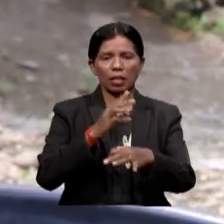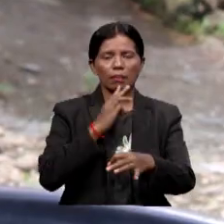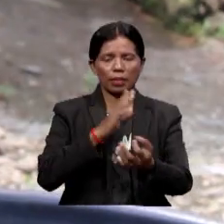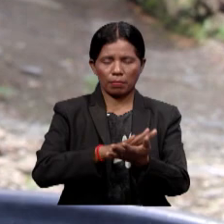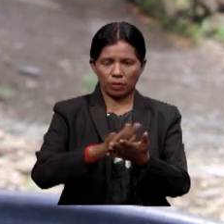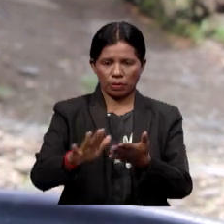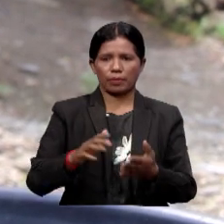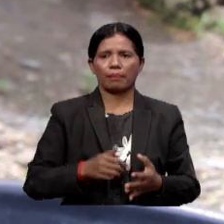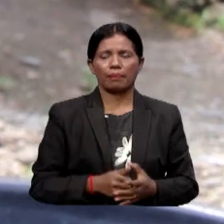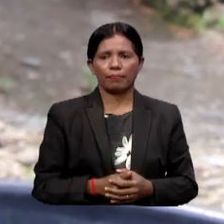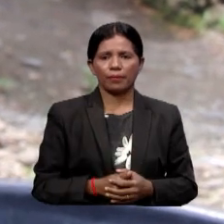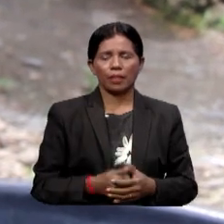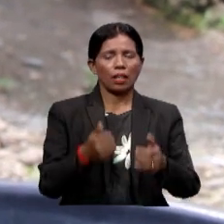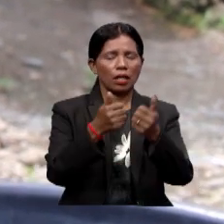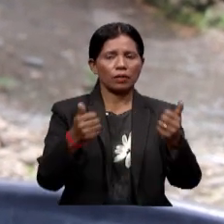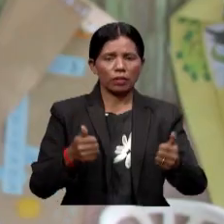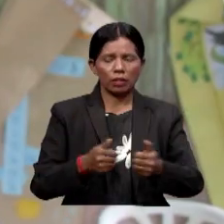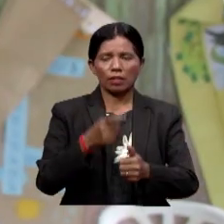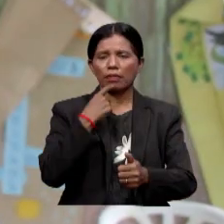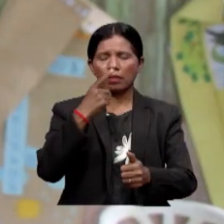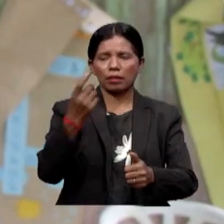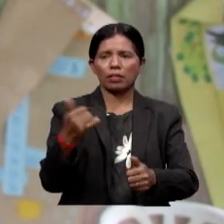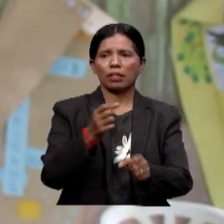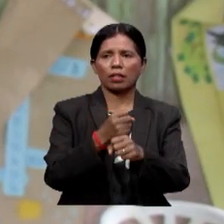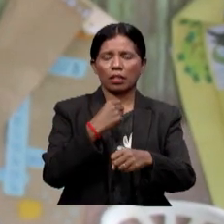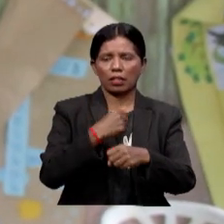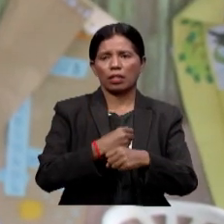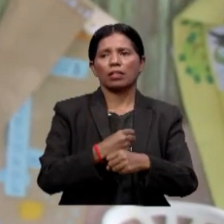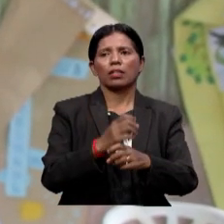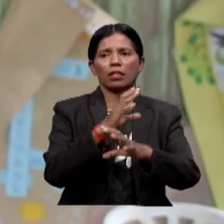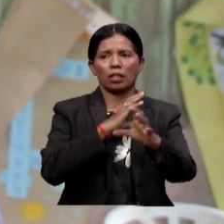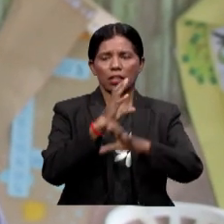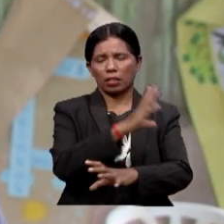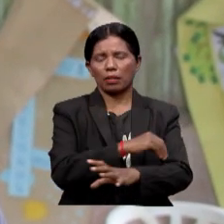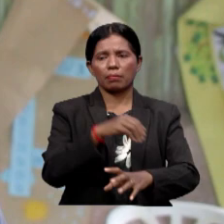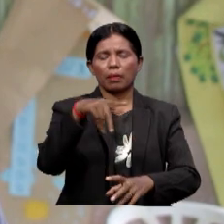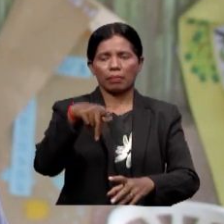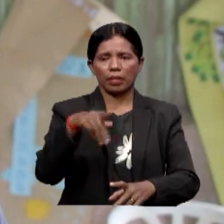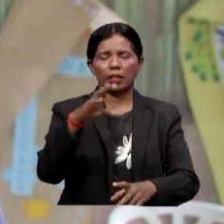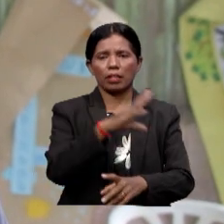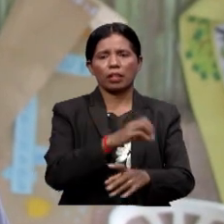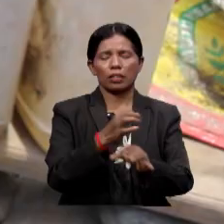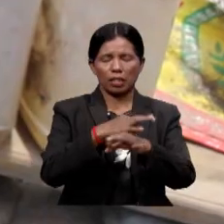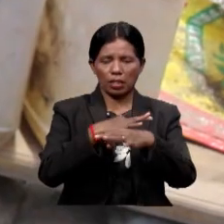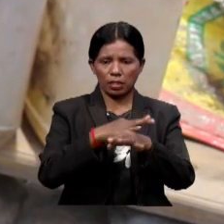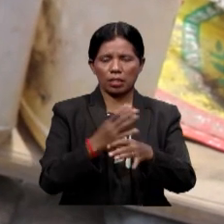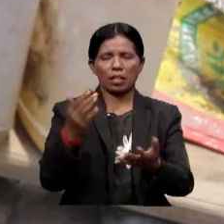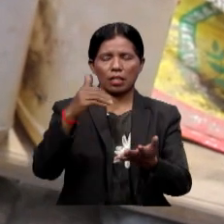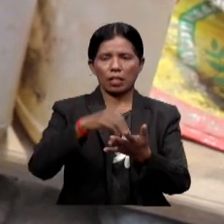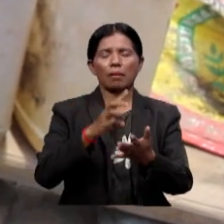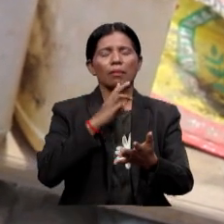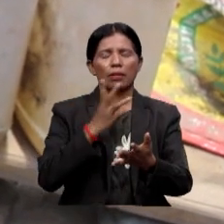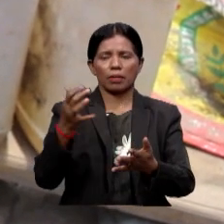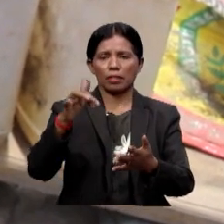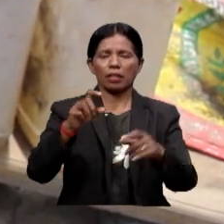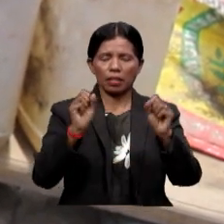comunidade. Autoridade local ne hateten, sira hala ona pedido ba BTLP, atu normaliza fali canalização be ba sira,